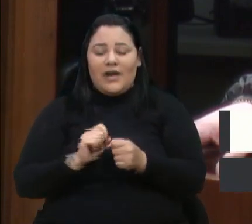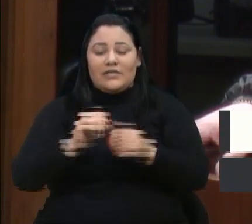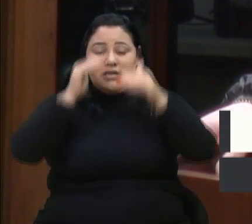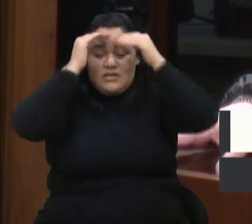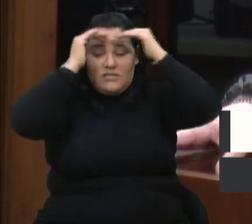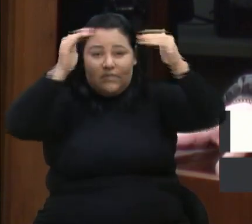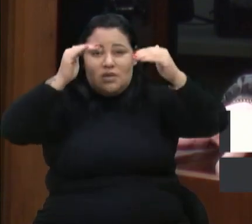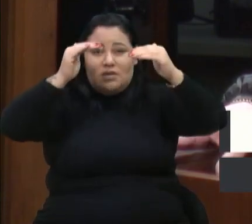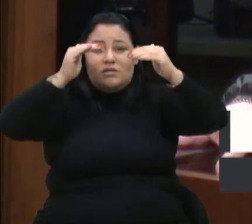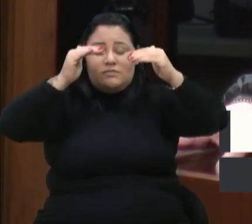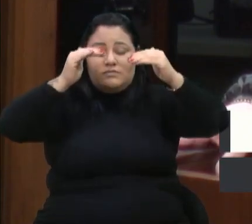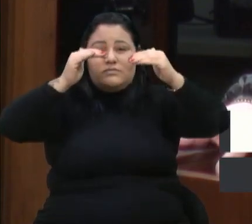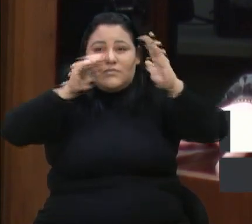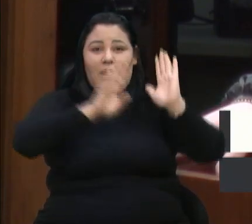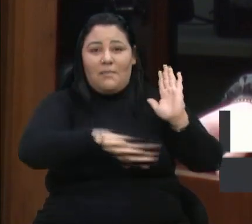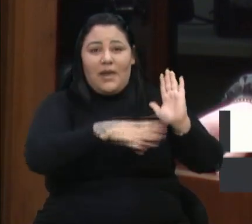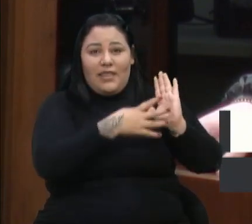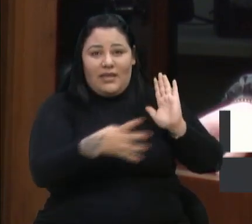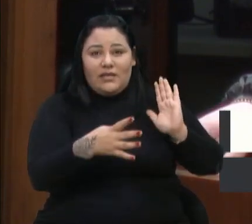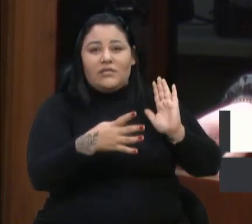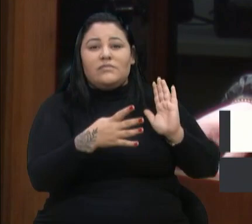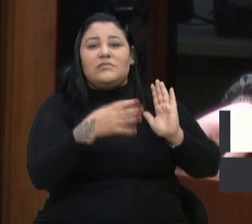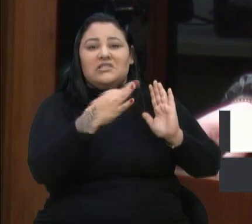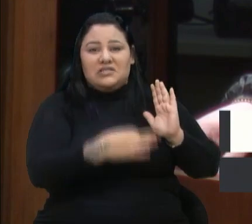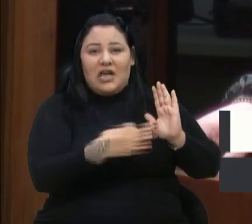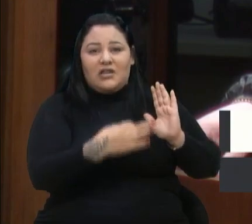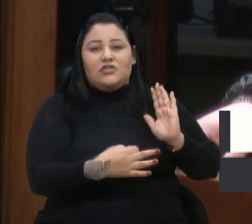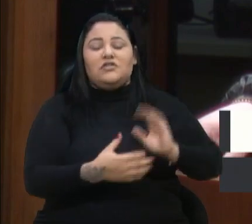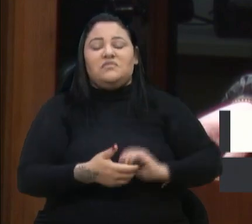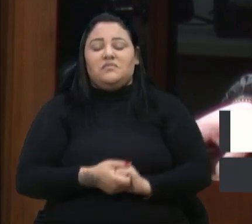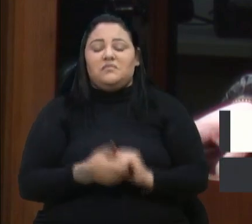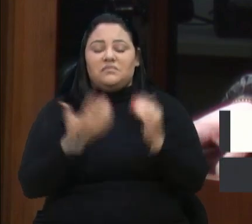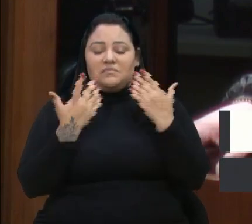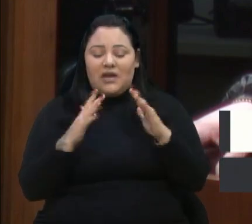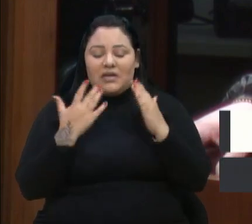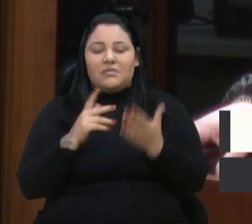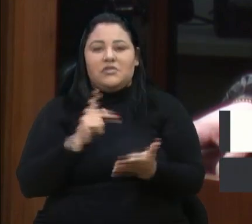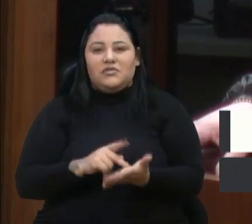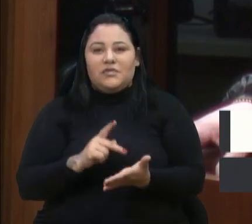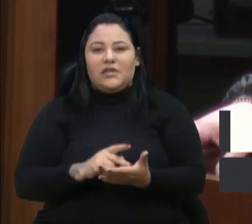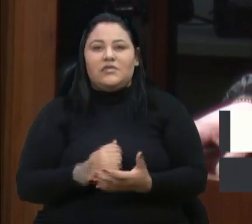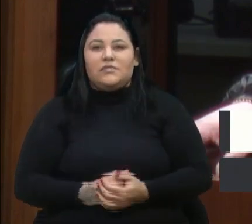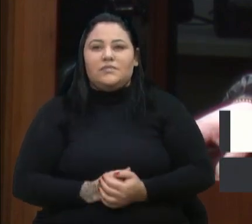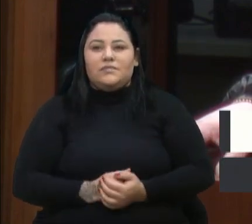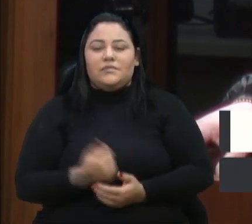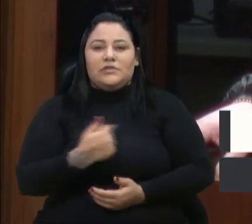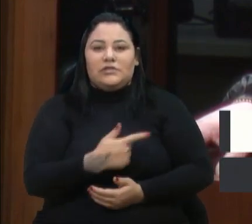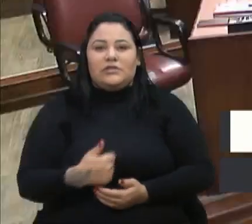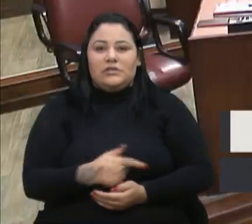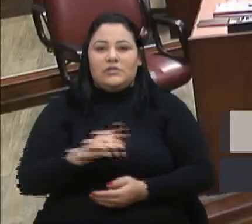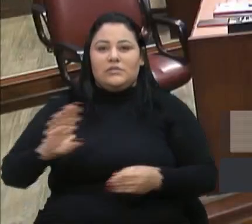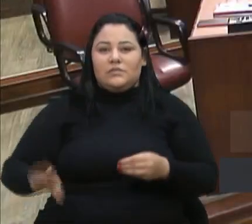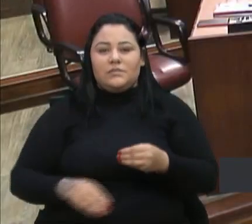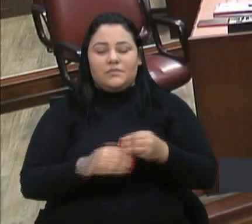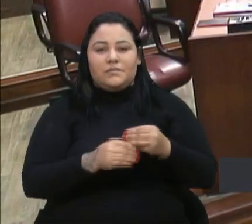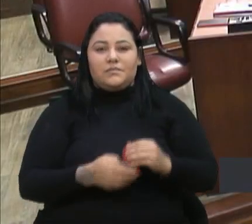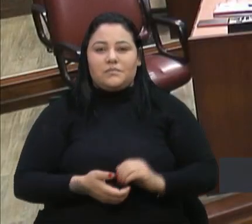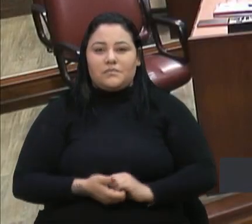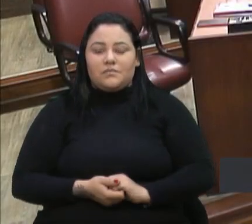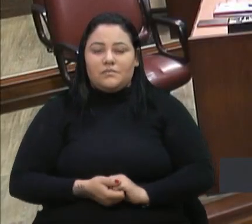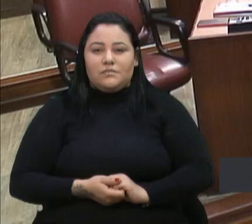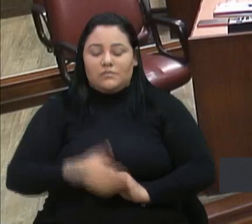e estão cumprindo a contento. Parabéns mesmo. Sua parte, vereador Zanquim. Obrigado pela parte, vereador